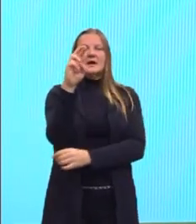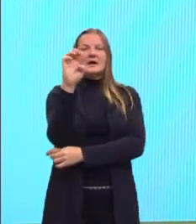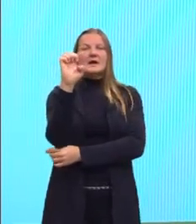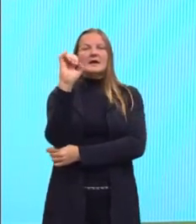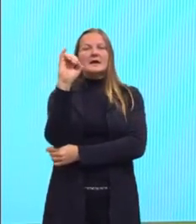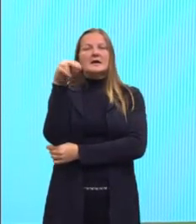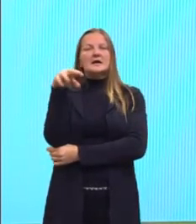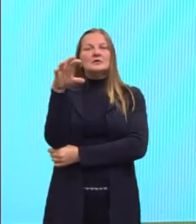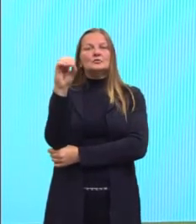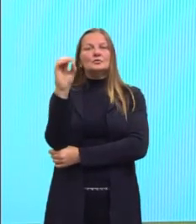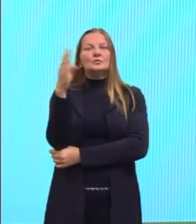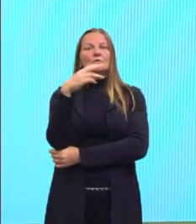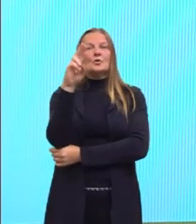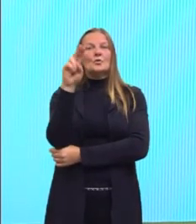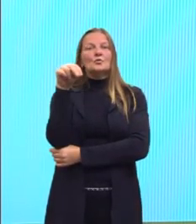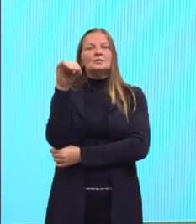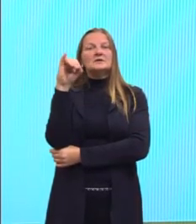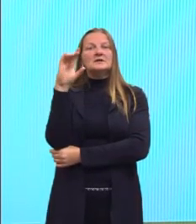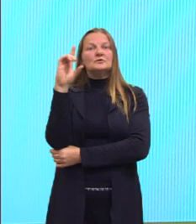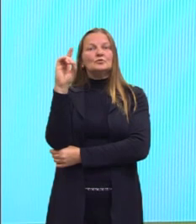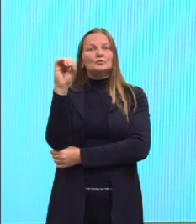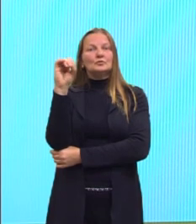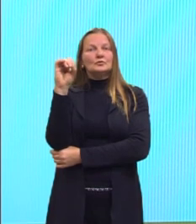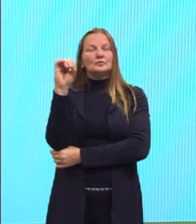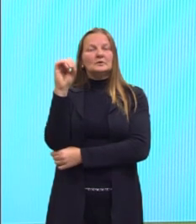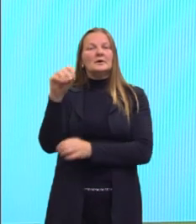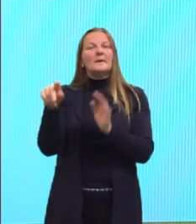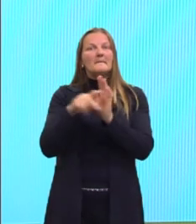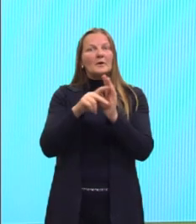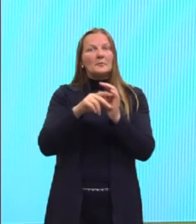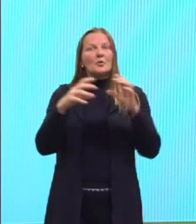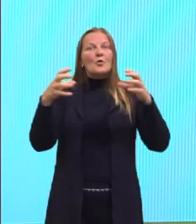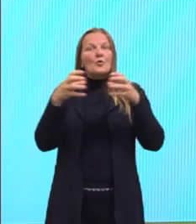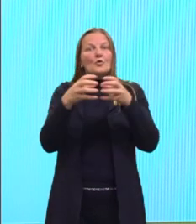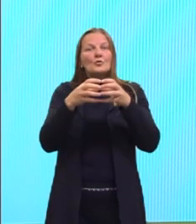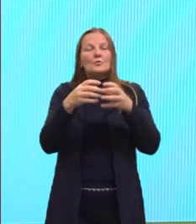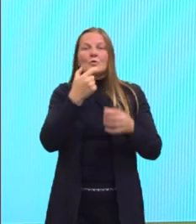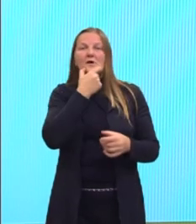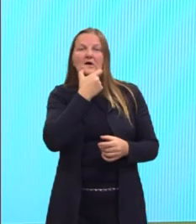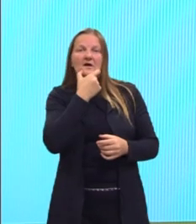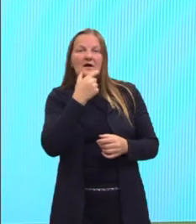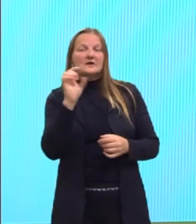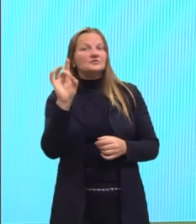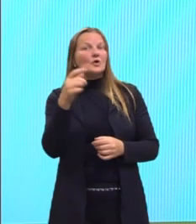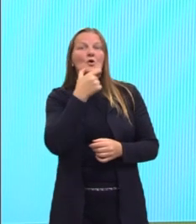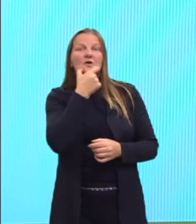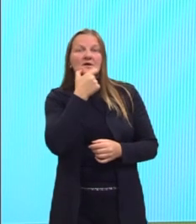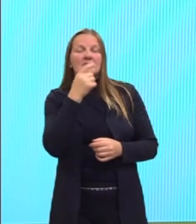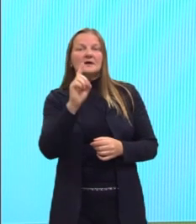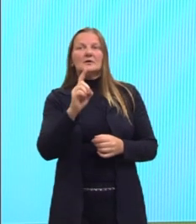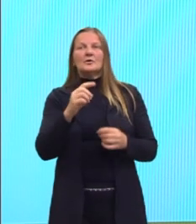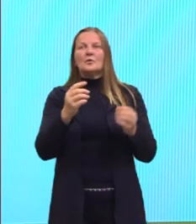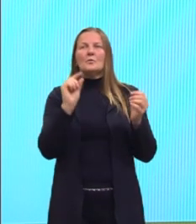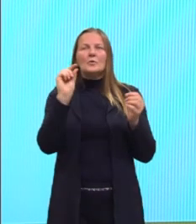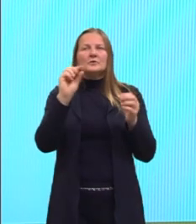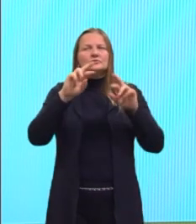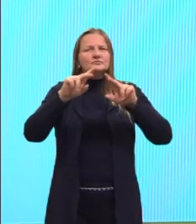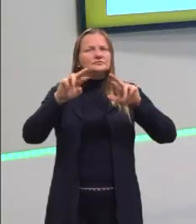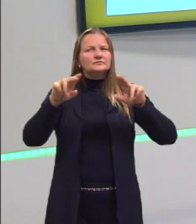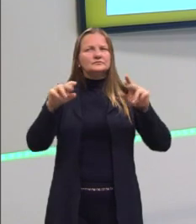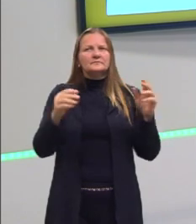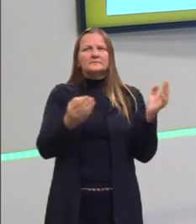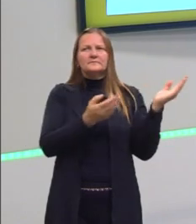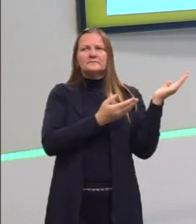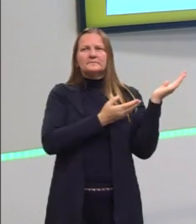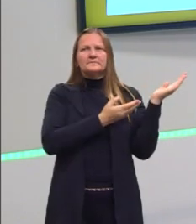gurizada não é a bandeira propriamente dita da Inglaterra a bandeira da e vai mostrar